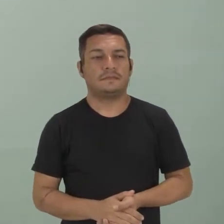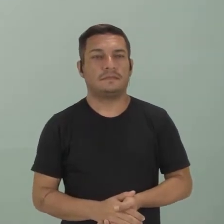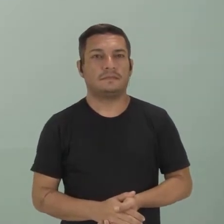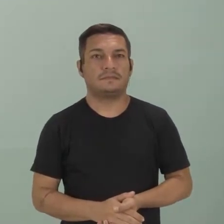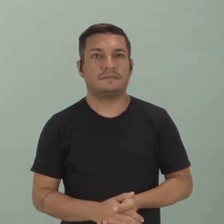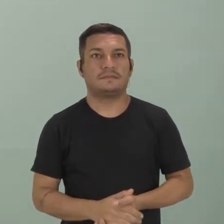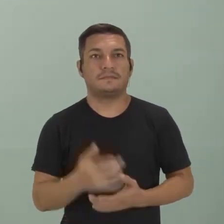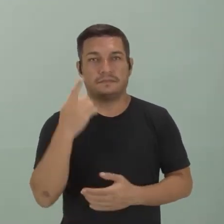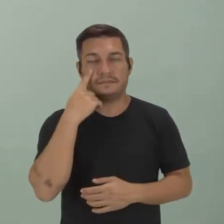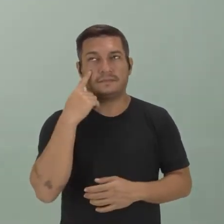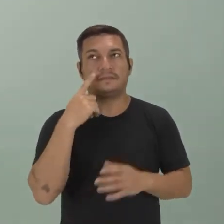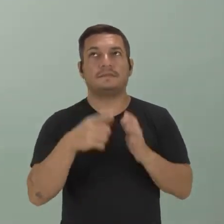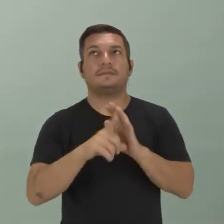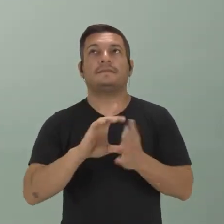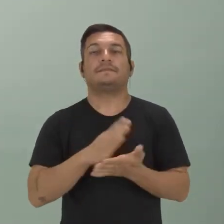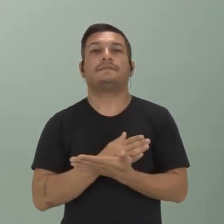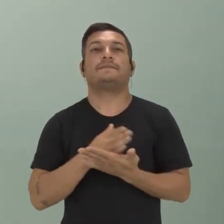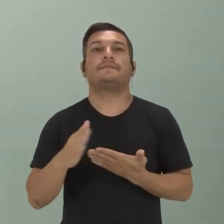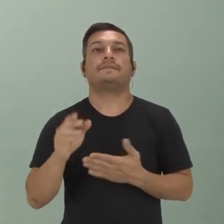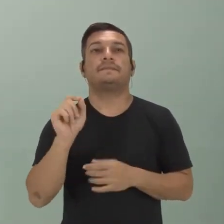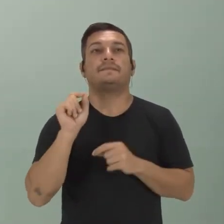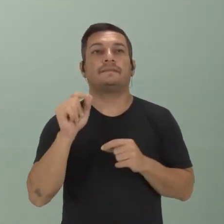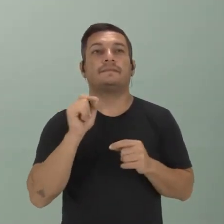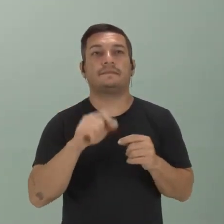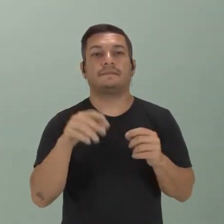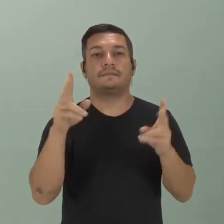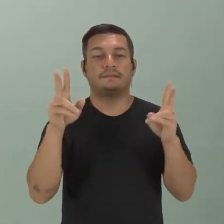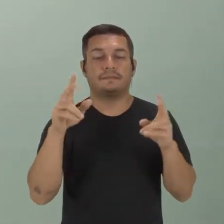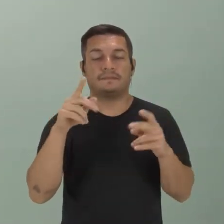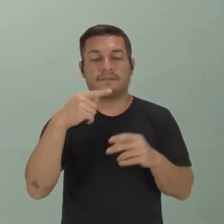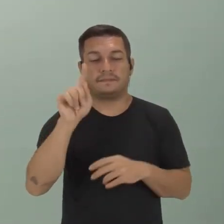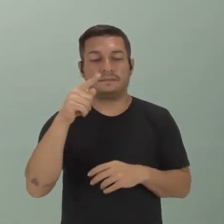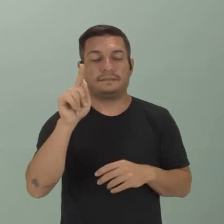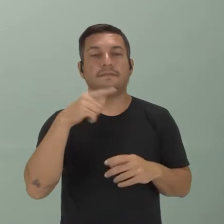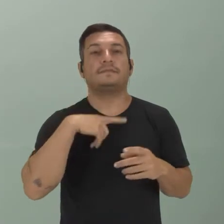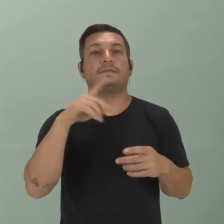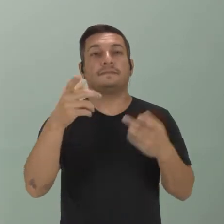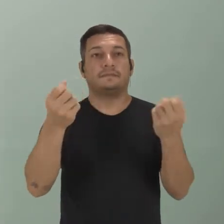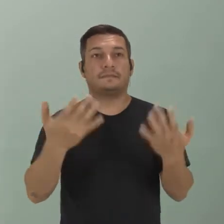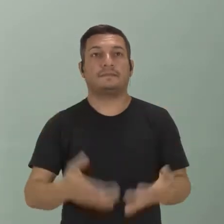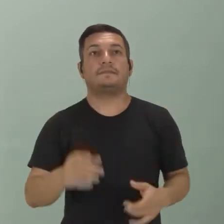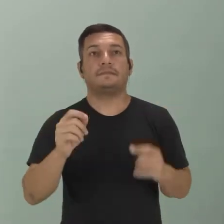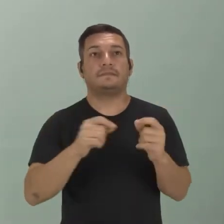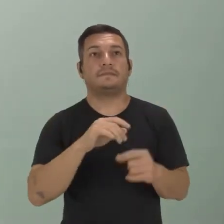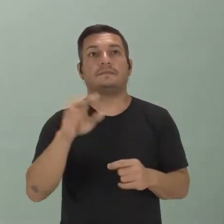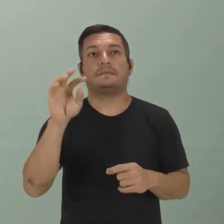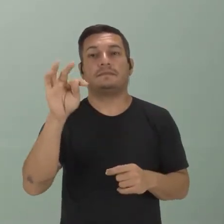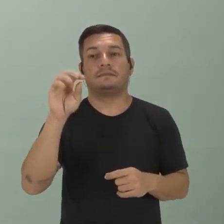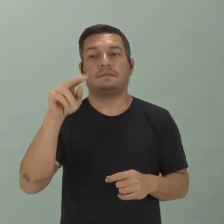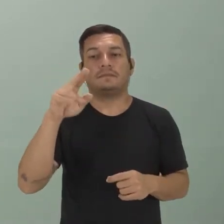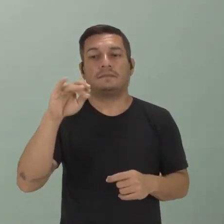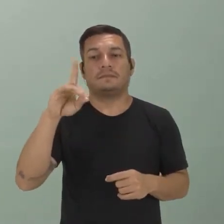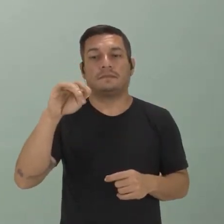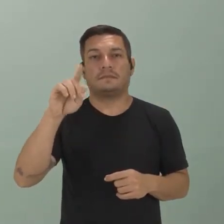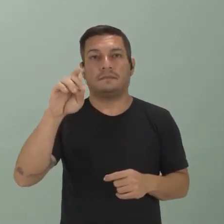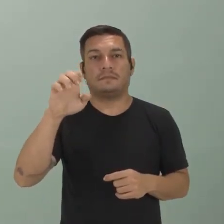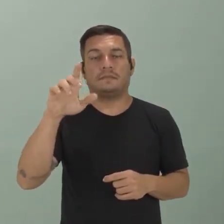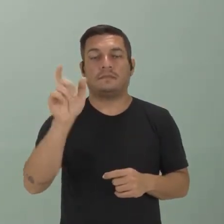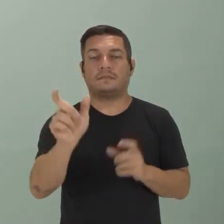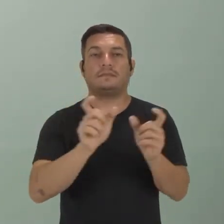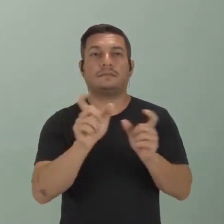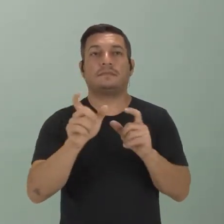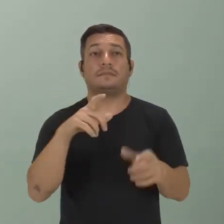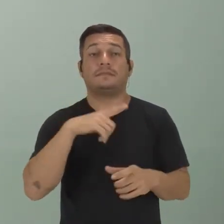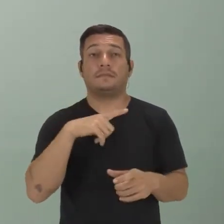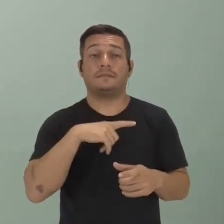Olha só, antes de nós iniciarmos propriamente dito sobre acentuação, eu quero falar um pouquinho sobre tonicidade das palavras.